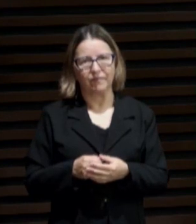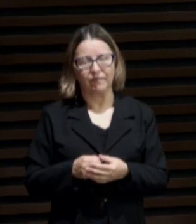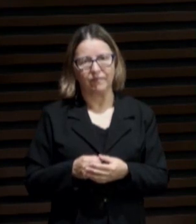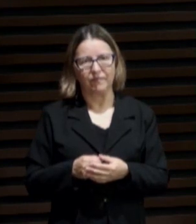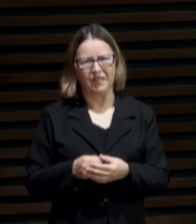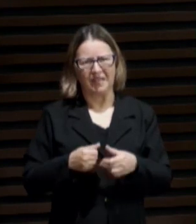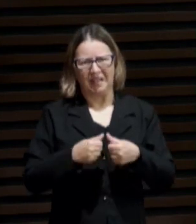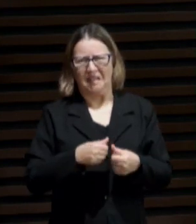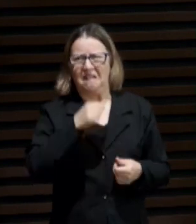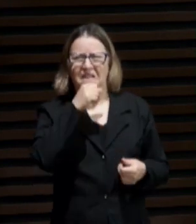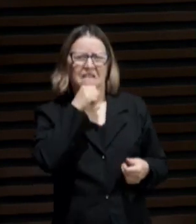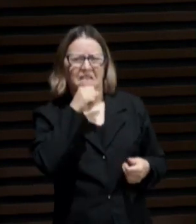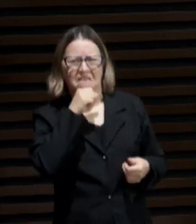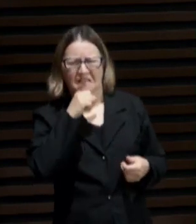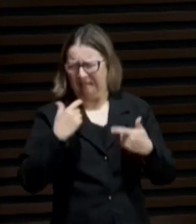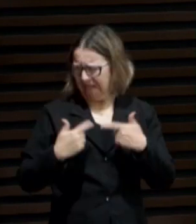esses velhos tem que fazer,